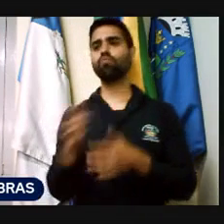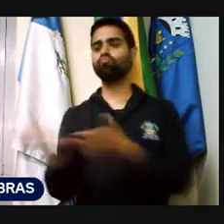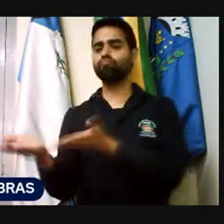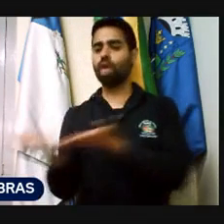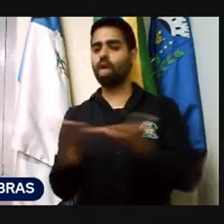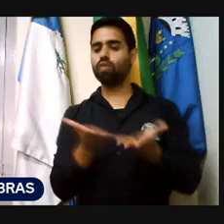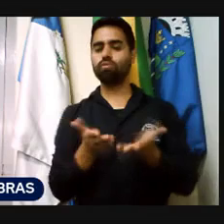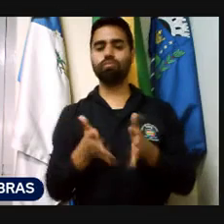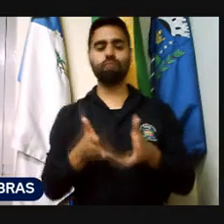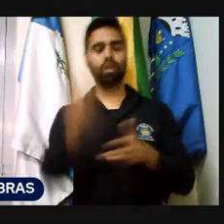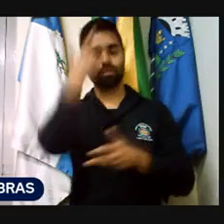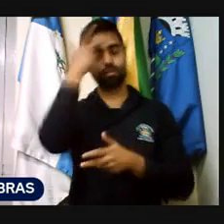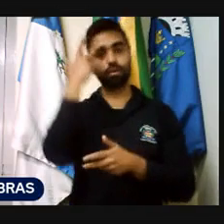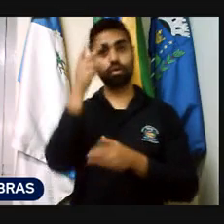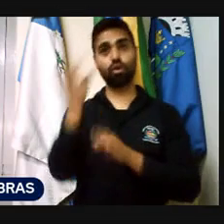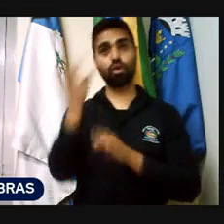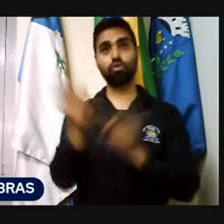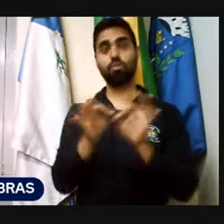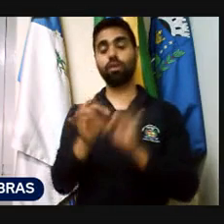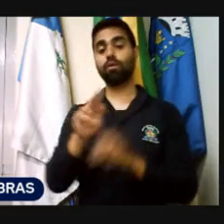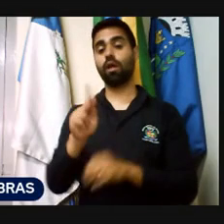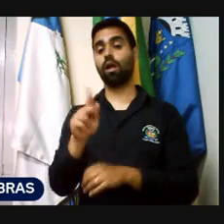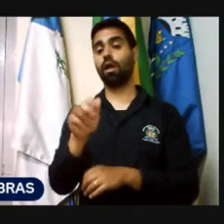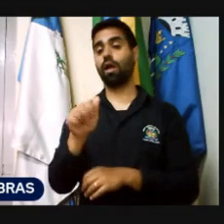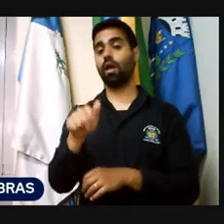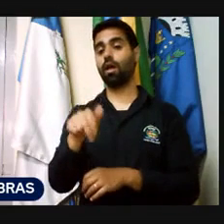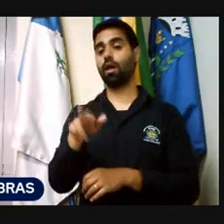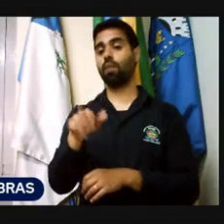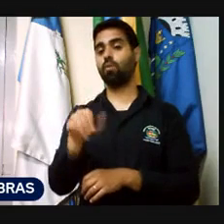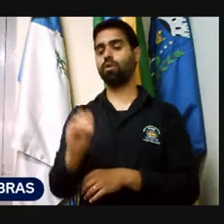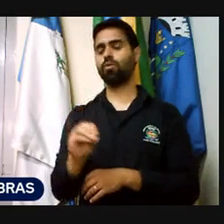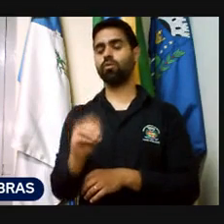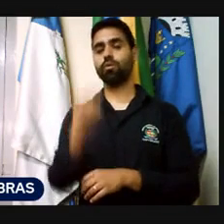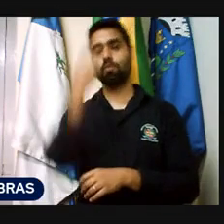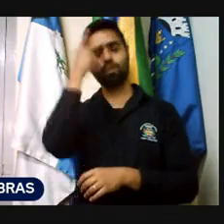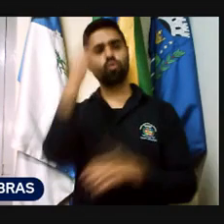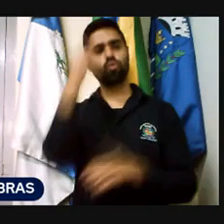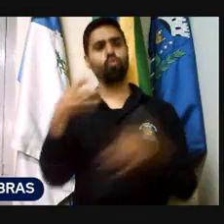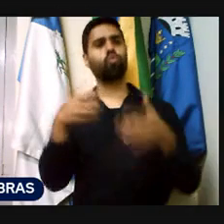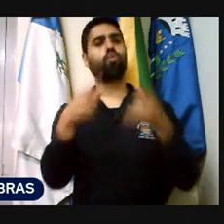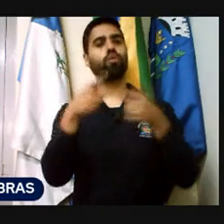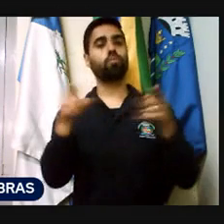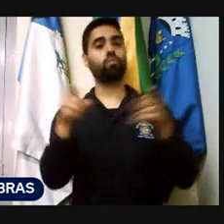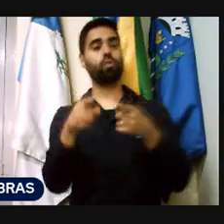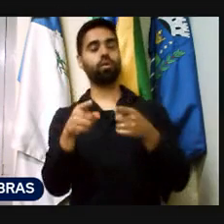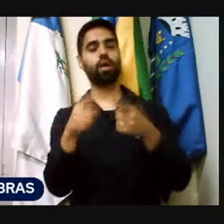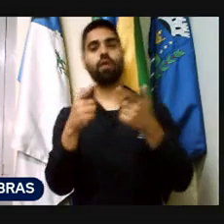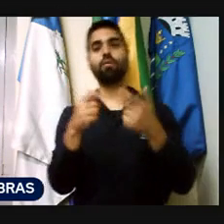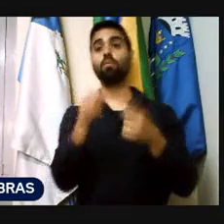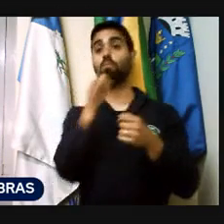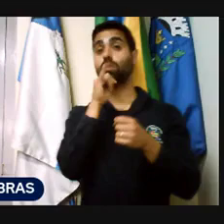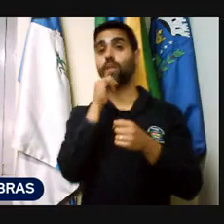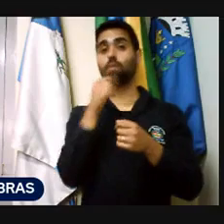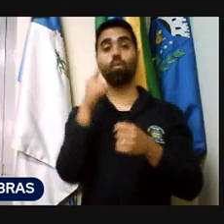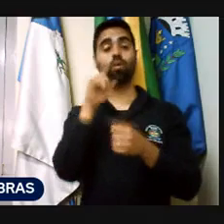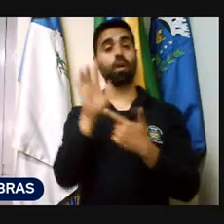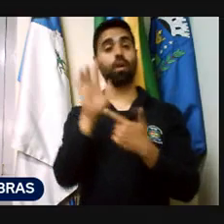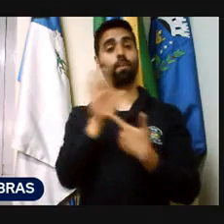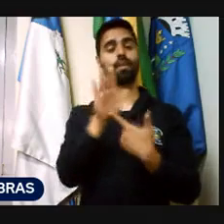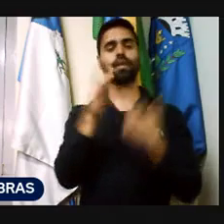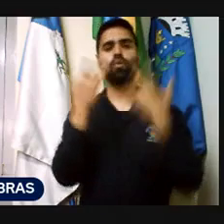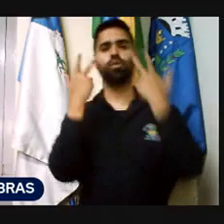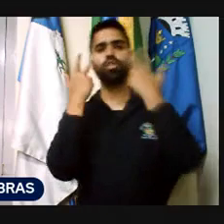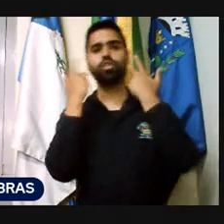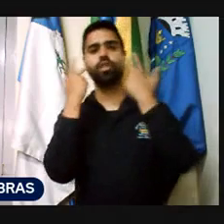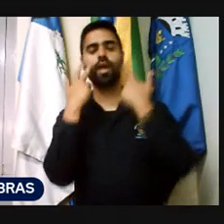do projeto Harmônicos, né, os que realmente fazem parte da orquestra, ao Teatro Municipal do Rio de Janeiro, ou